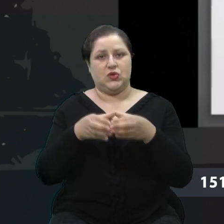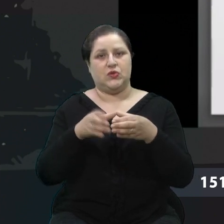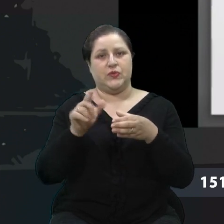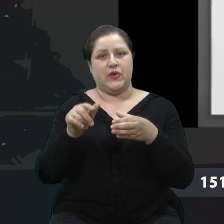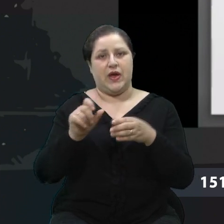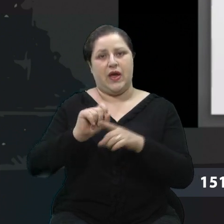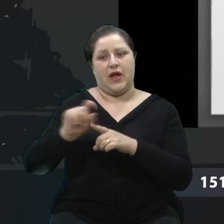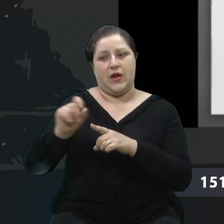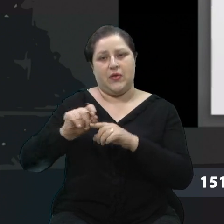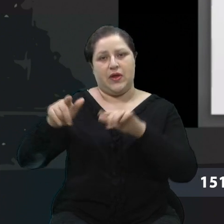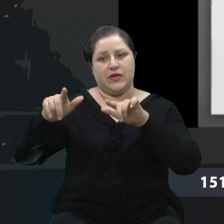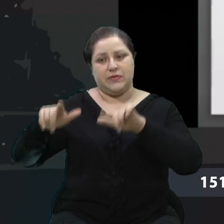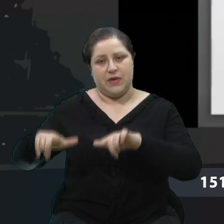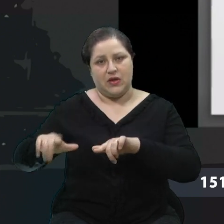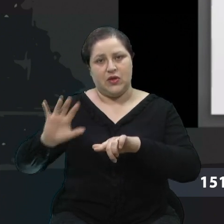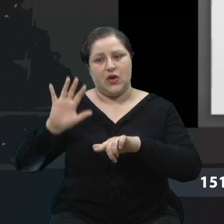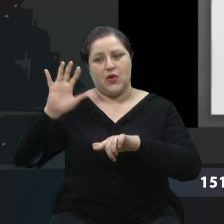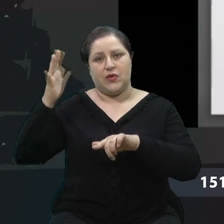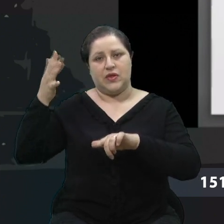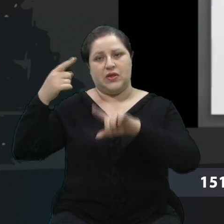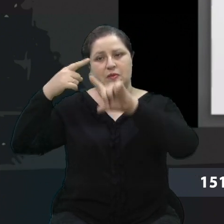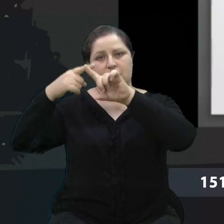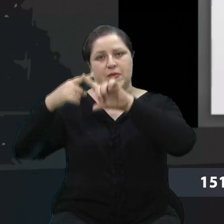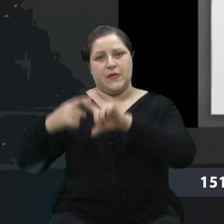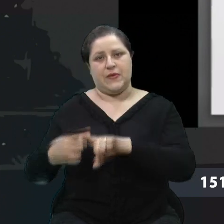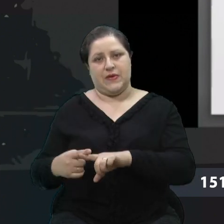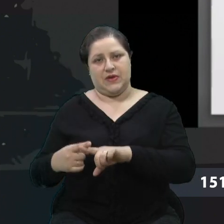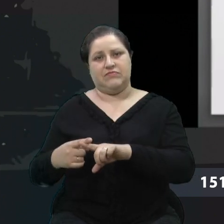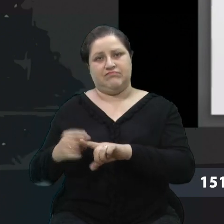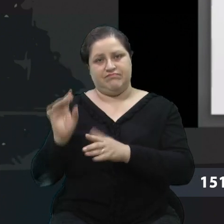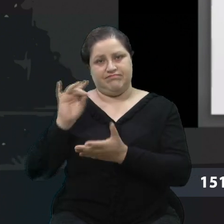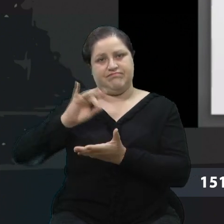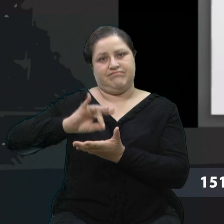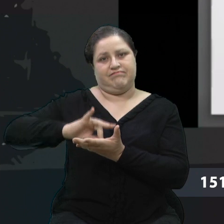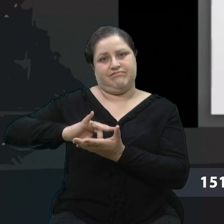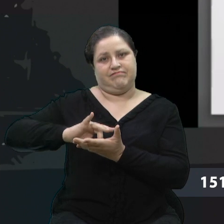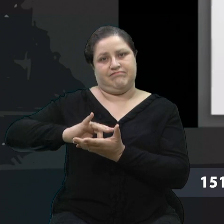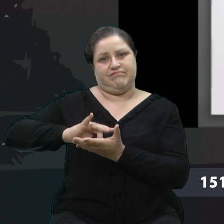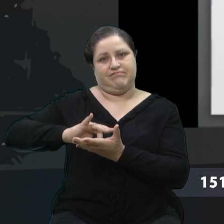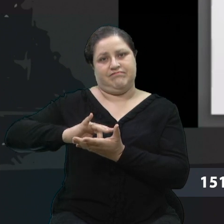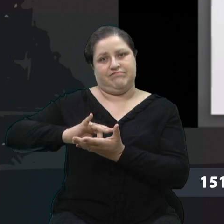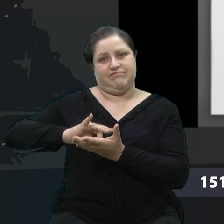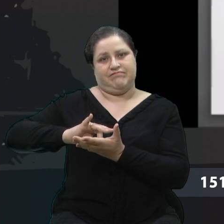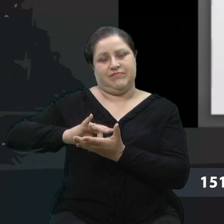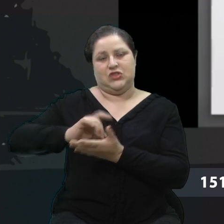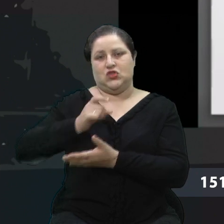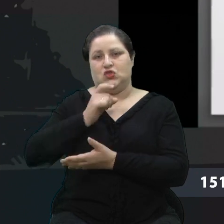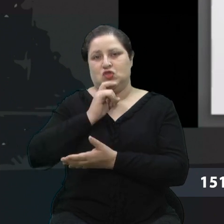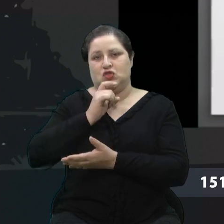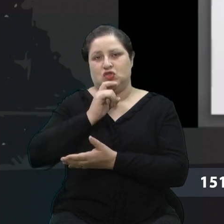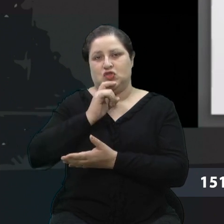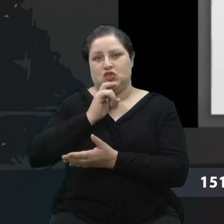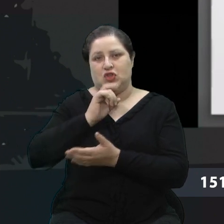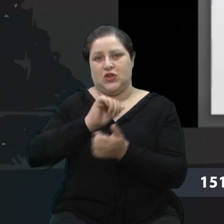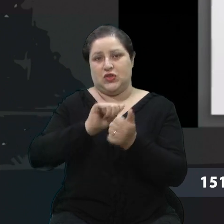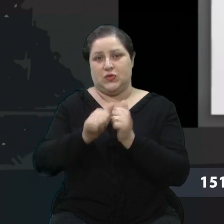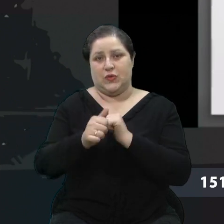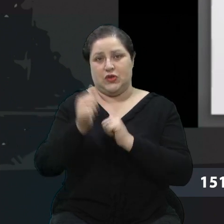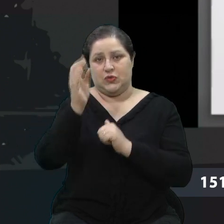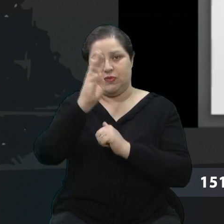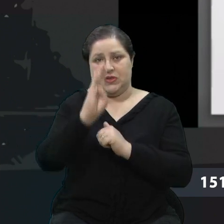desses espaços onde acontecem as competições oficiais do desporto no gelo aqui no